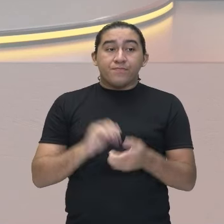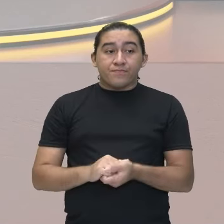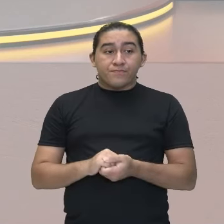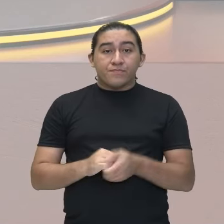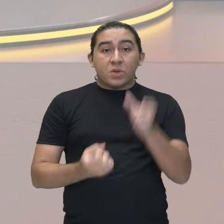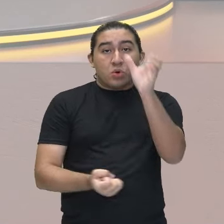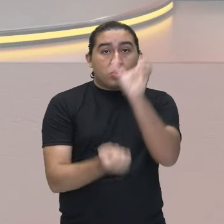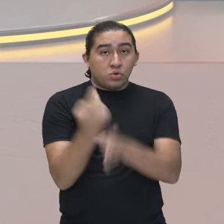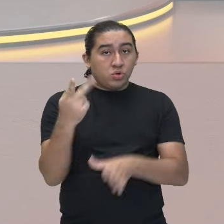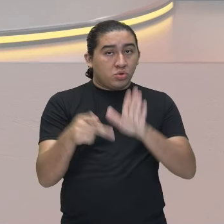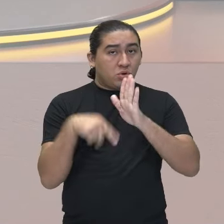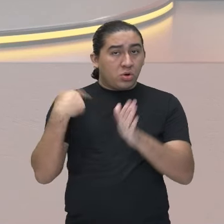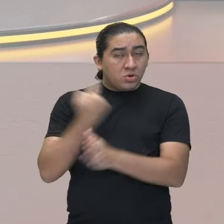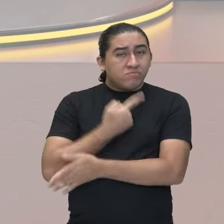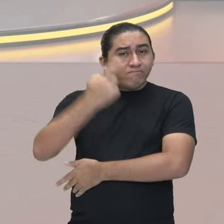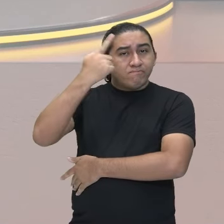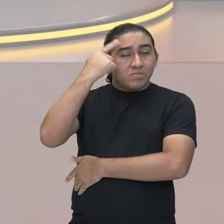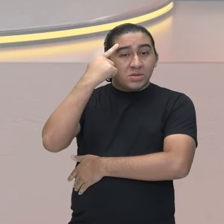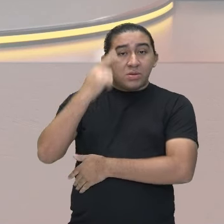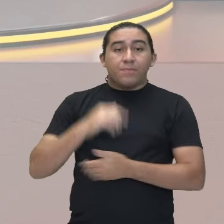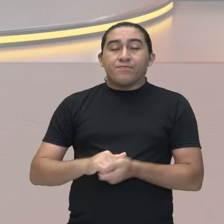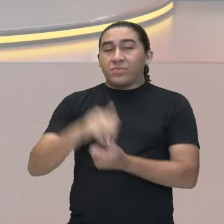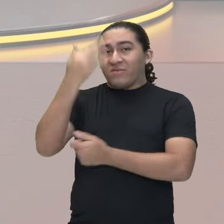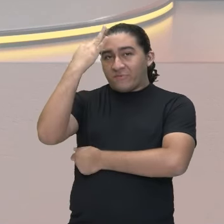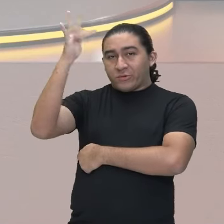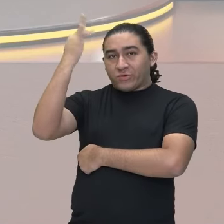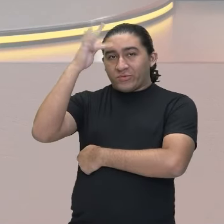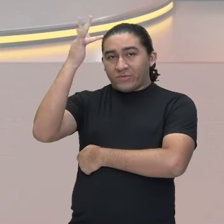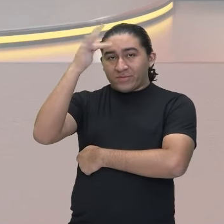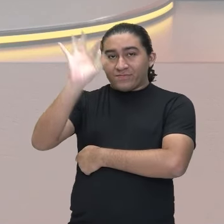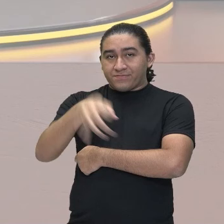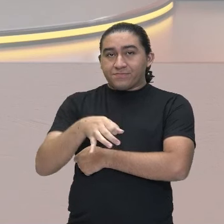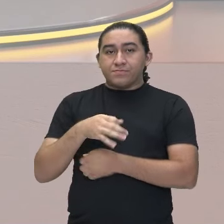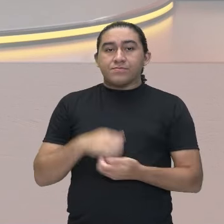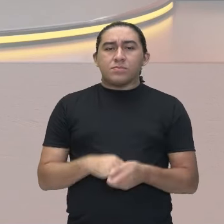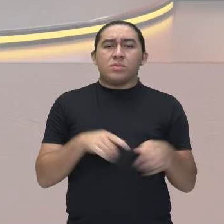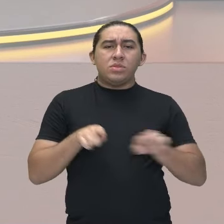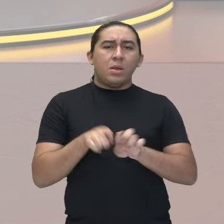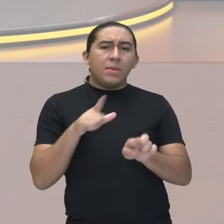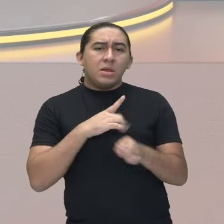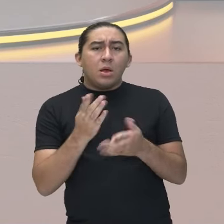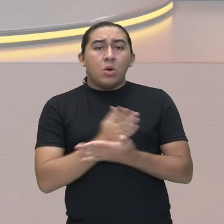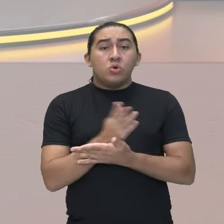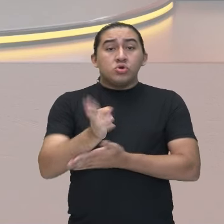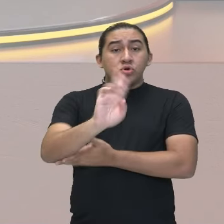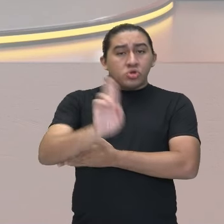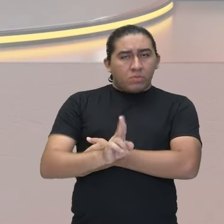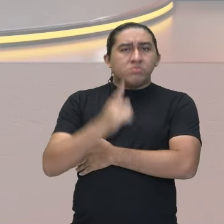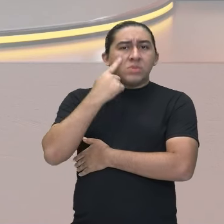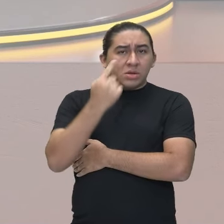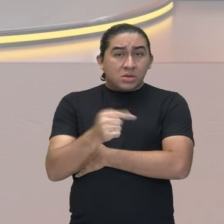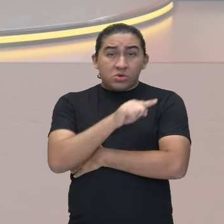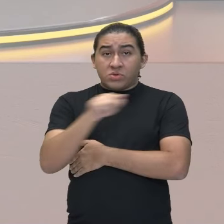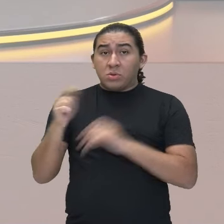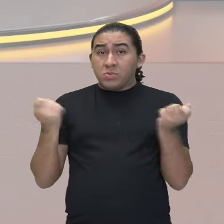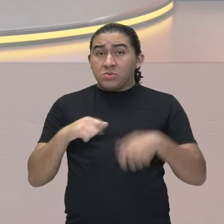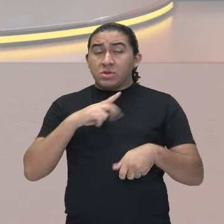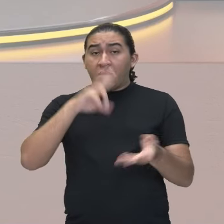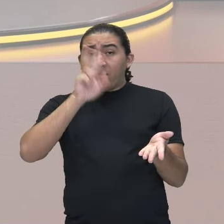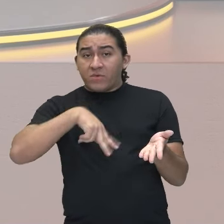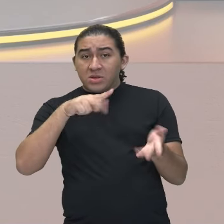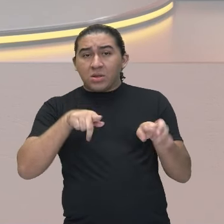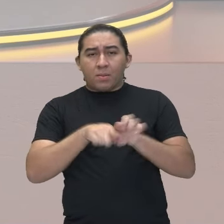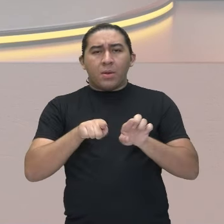surgir aquilo que nós chamamos de filosofia. Tem alguns nomezinhos aí bem interessantes que vocês podem ver aí. Eu